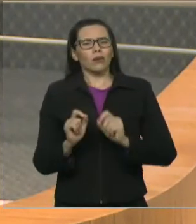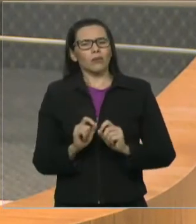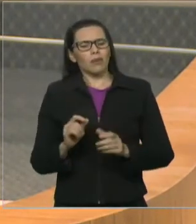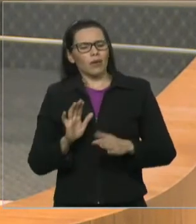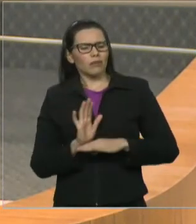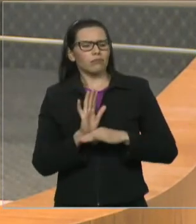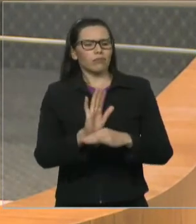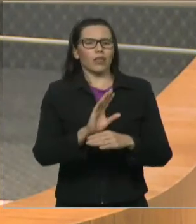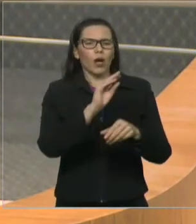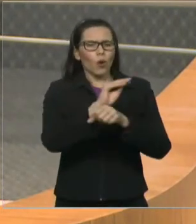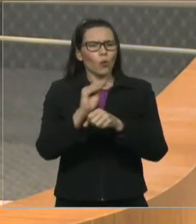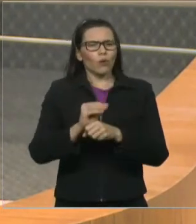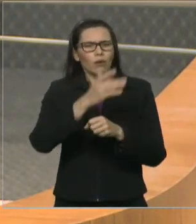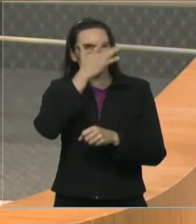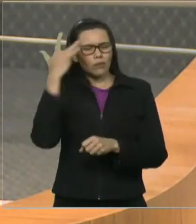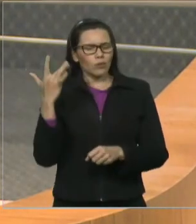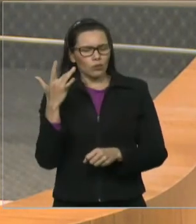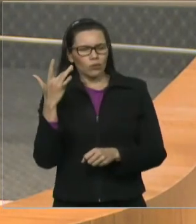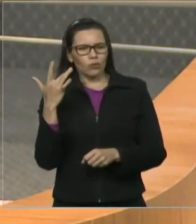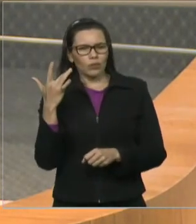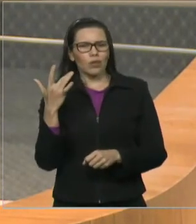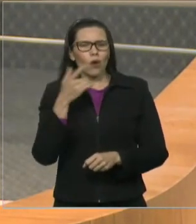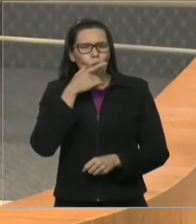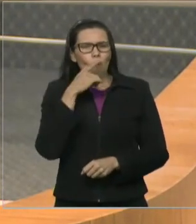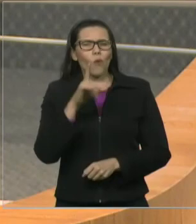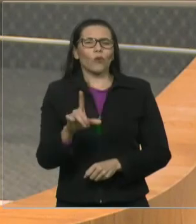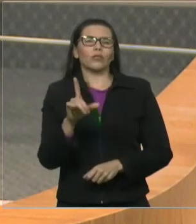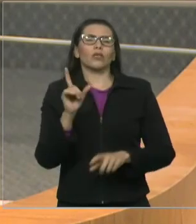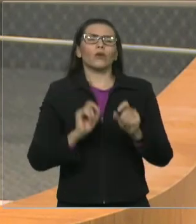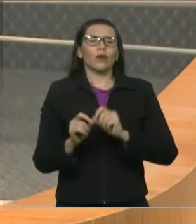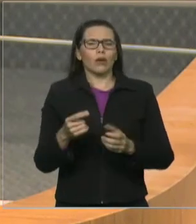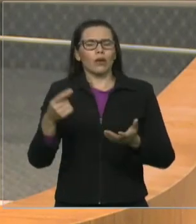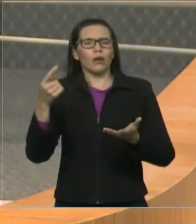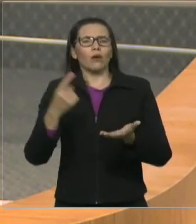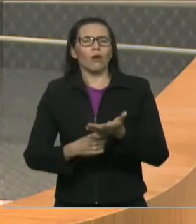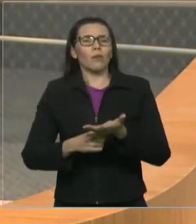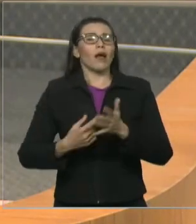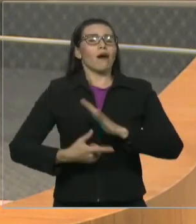tenham melhores condições de atendimento. E esse cadastro cumpre essa missão.